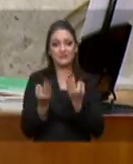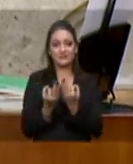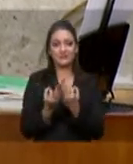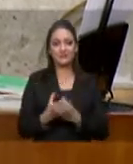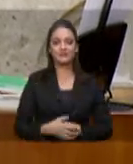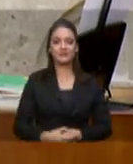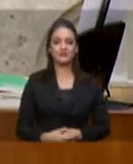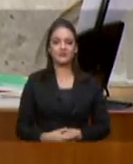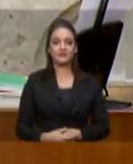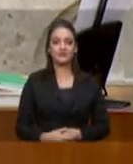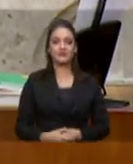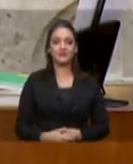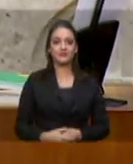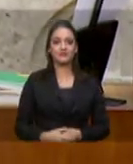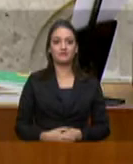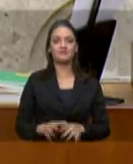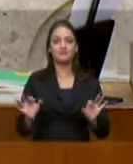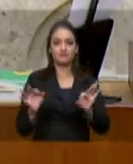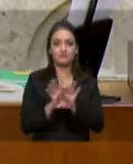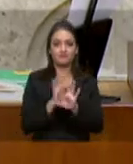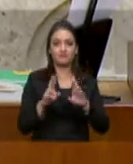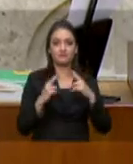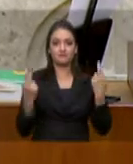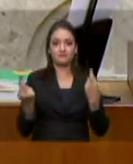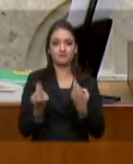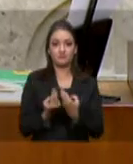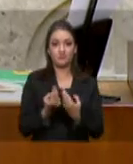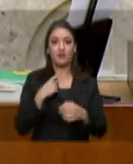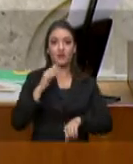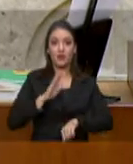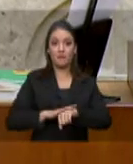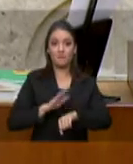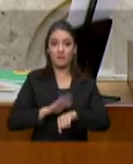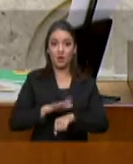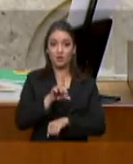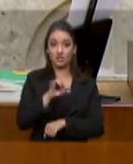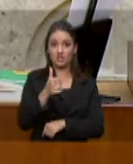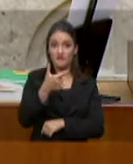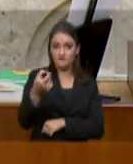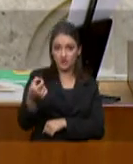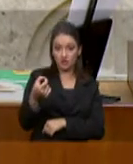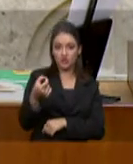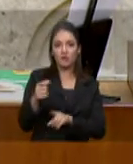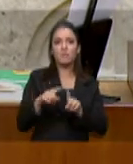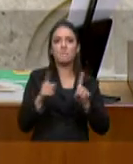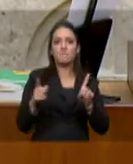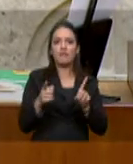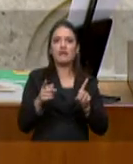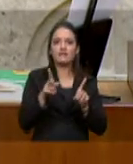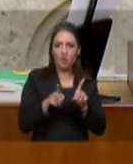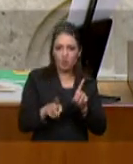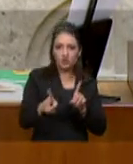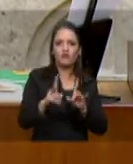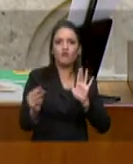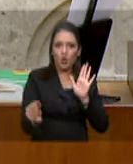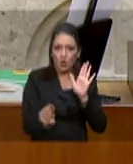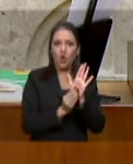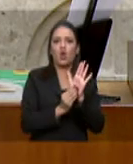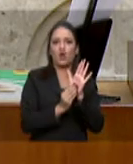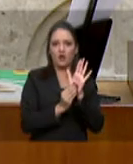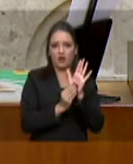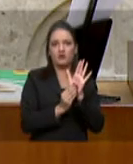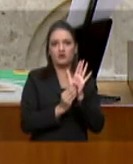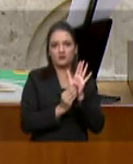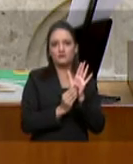Eu, então, declaro encerrada a sessão. Temos uma pauta dia 20, mas eu coloco essa continuidade logo após o